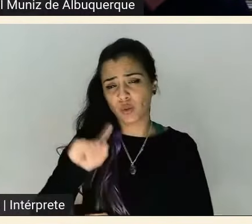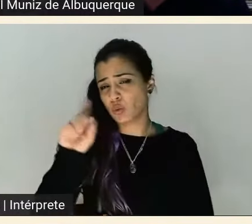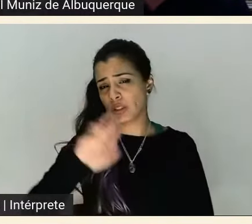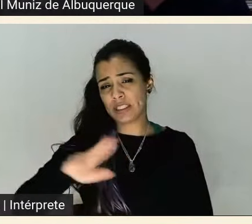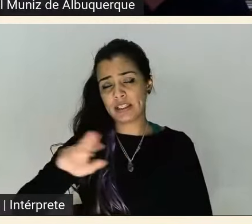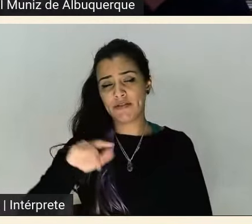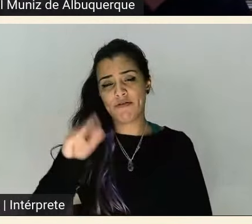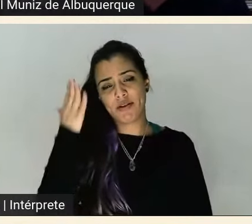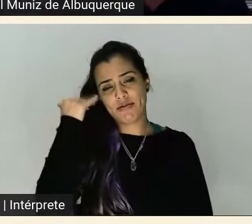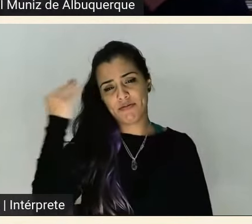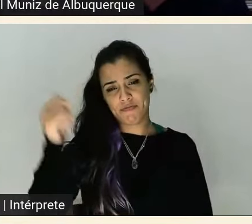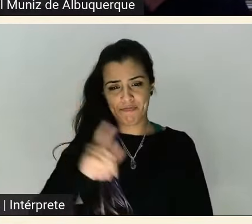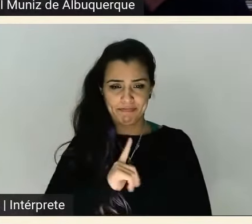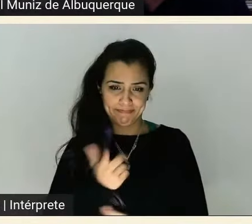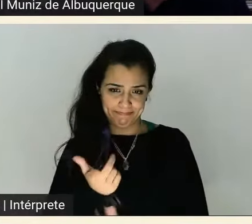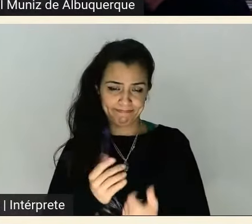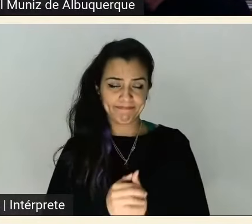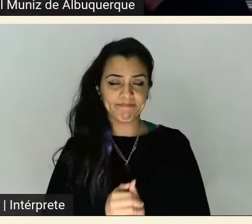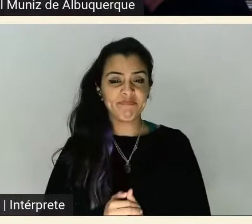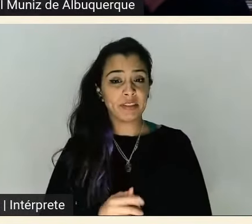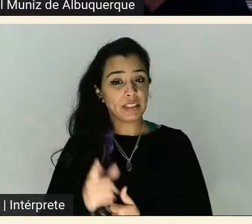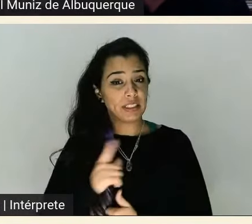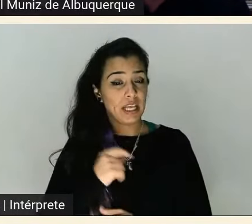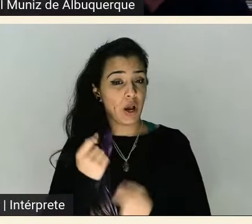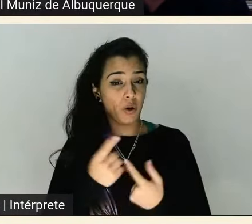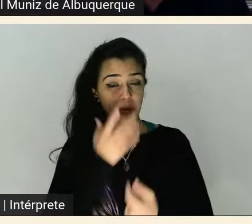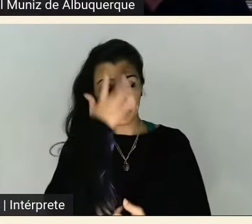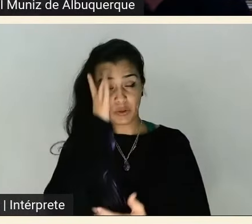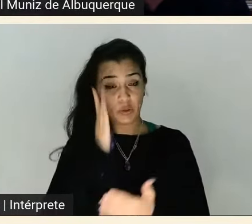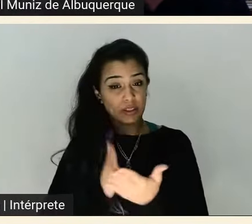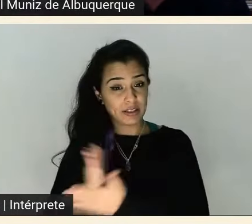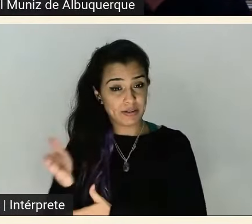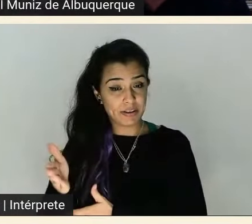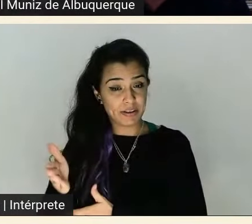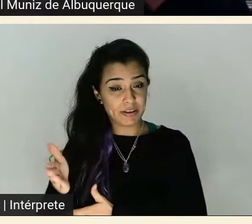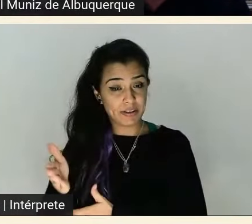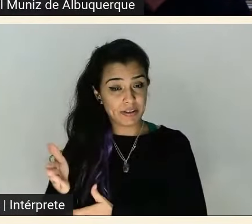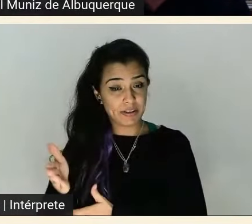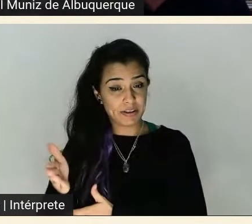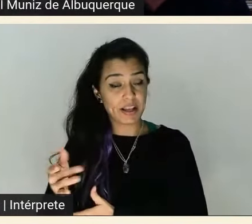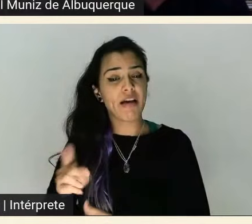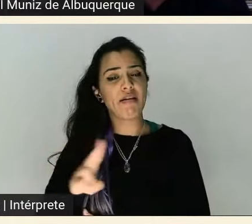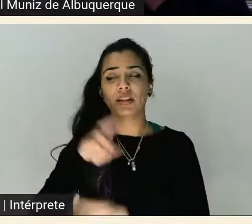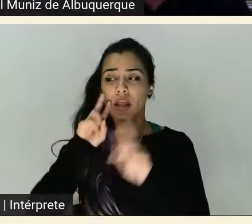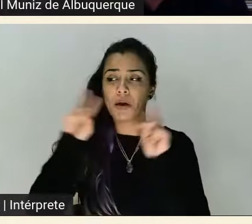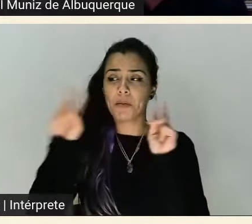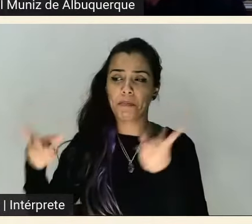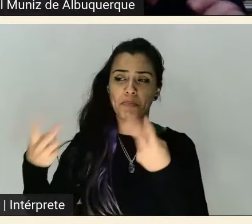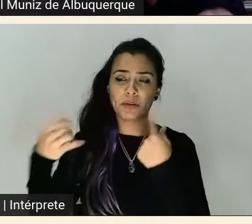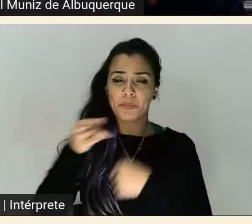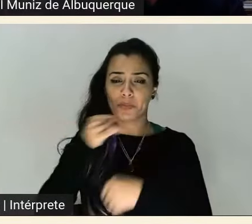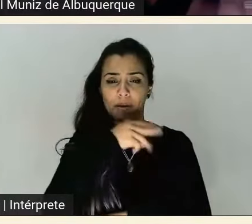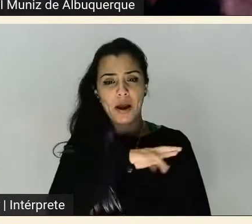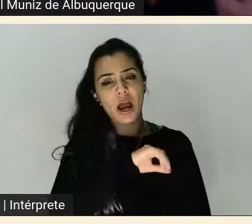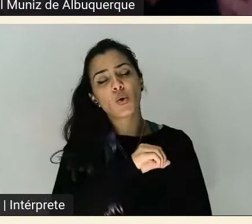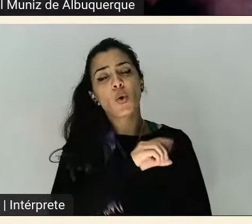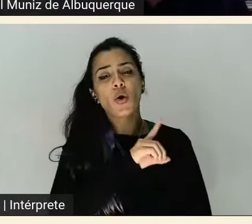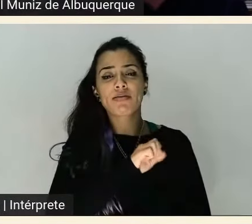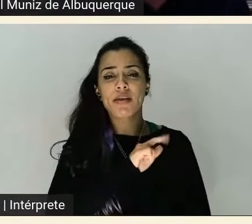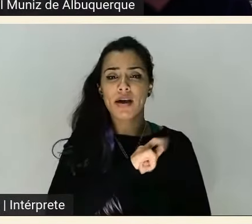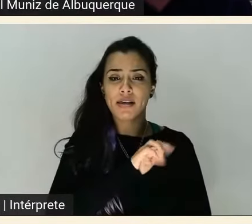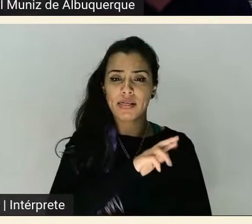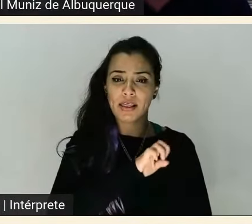Turista Aprendiz que são terríveis. Há passagens, a visão de Mário de Andrade, de algumas pessoas de quem ele